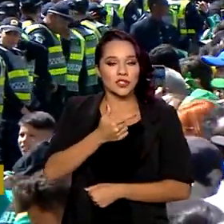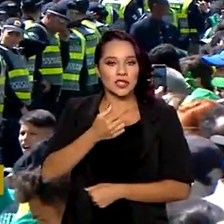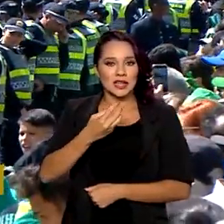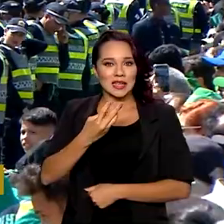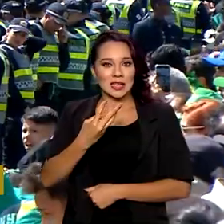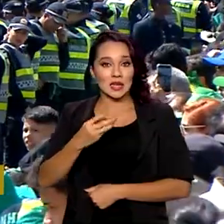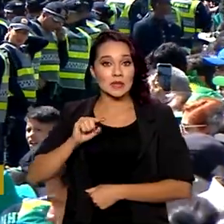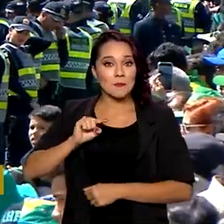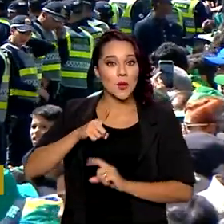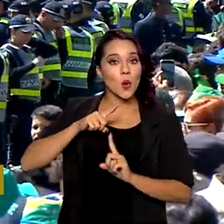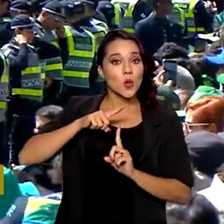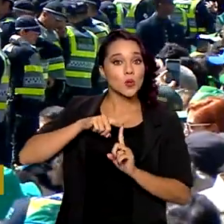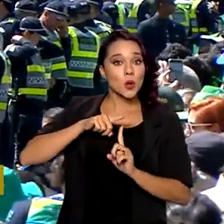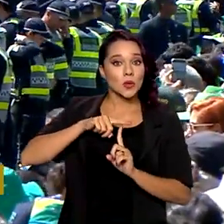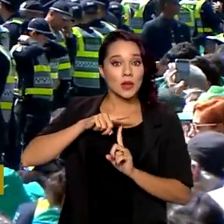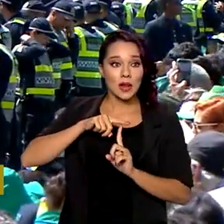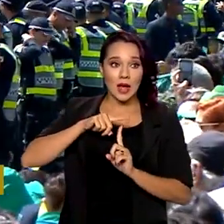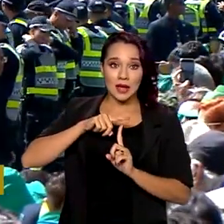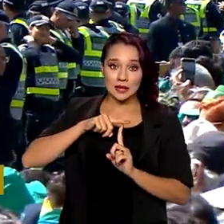mil toneladas.